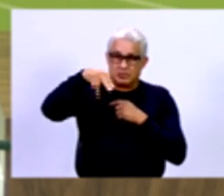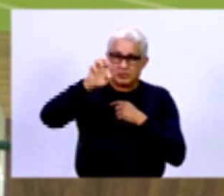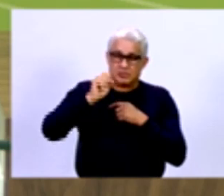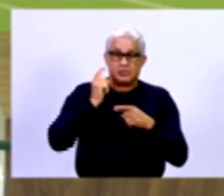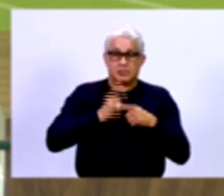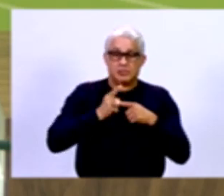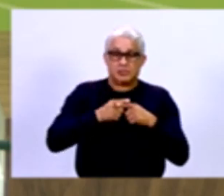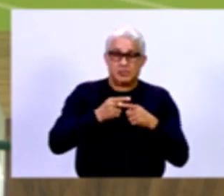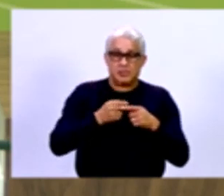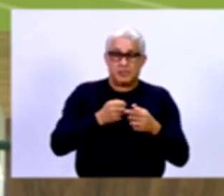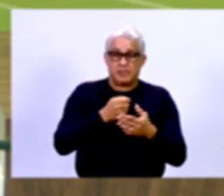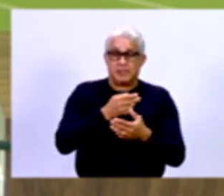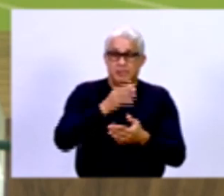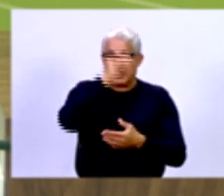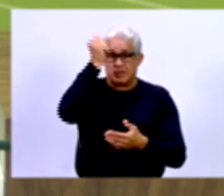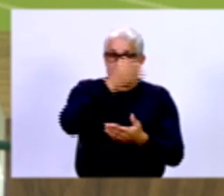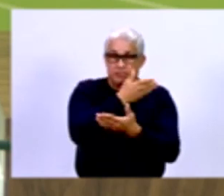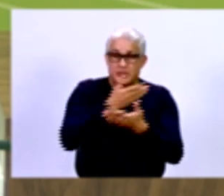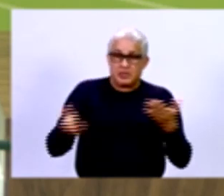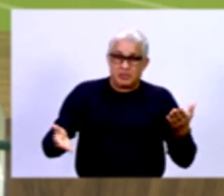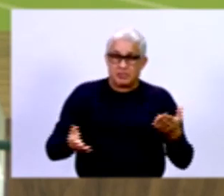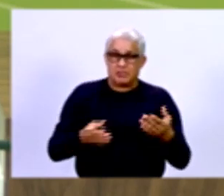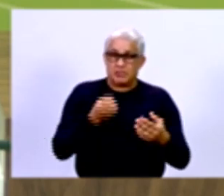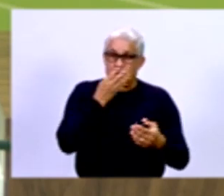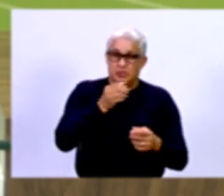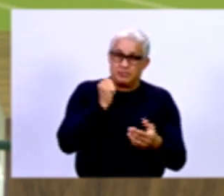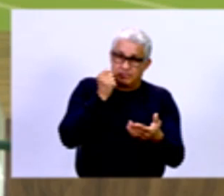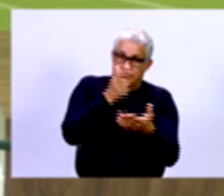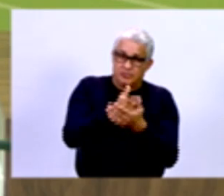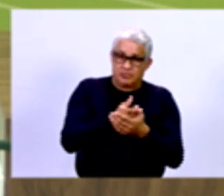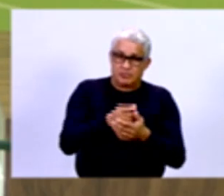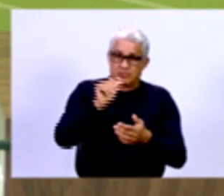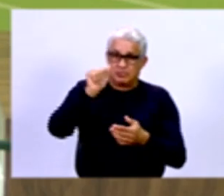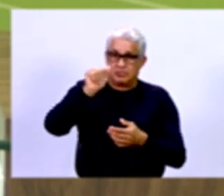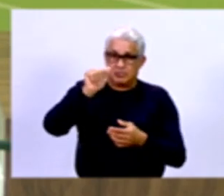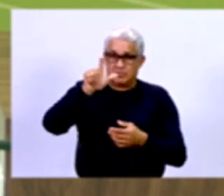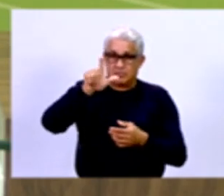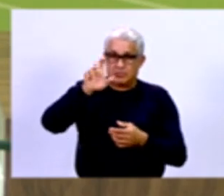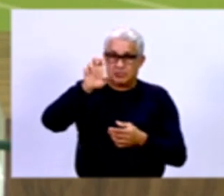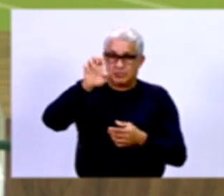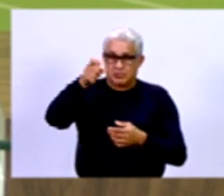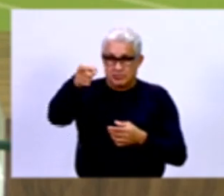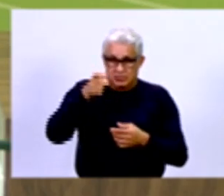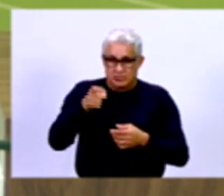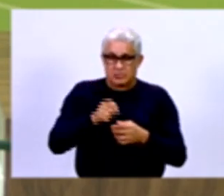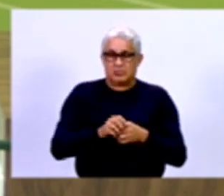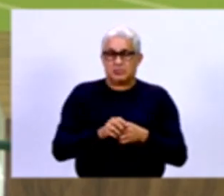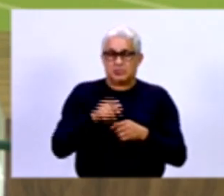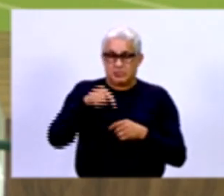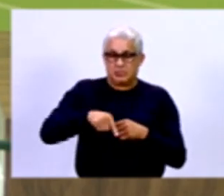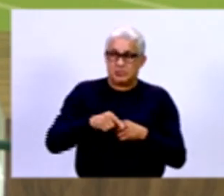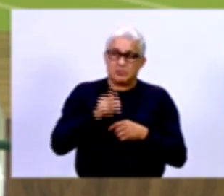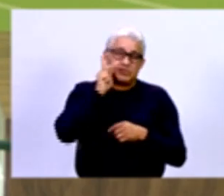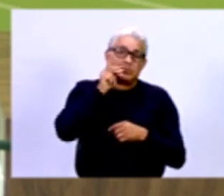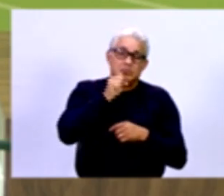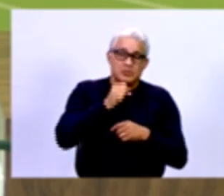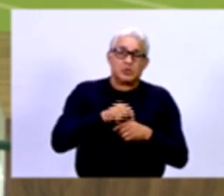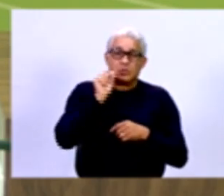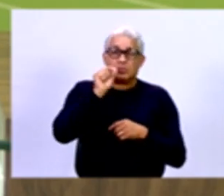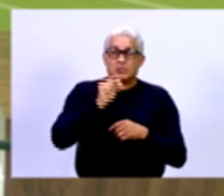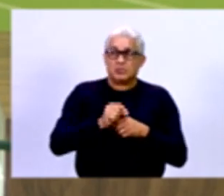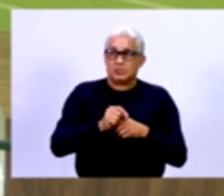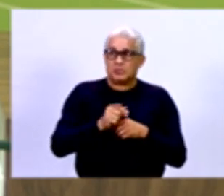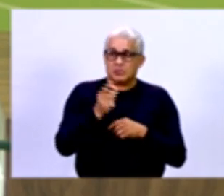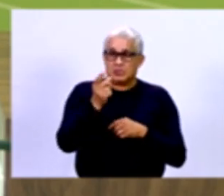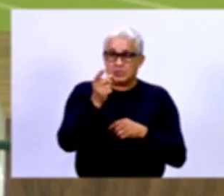pagador? E o aluno Alex, aqui de Polo de Porto Velho, pergunta: no que o rebaixamento da nota de crédito do Brasil